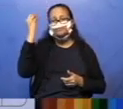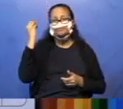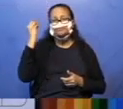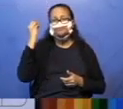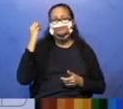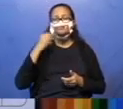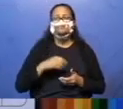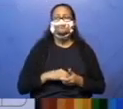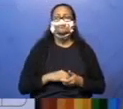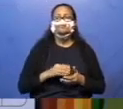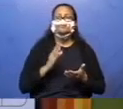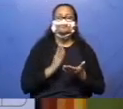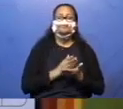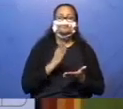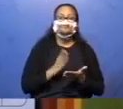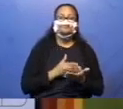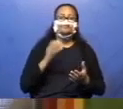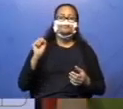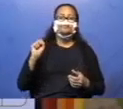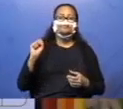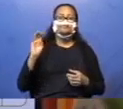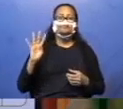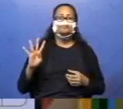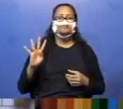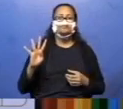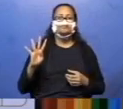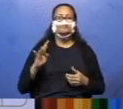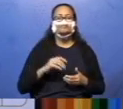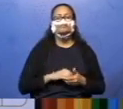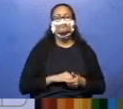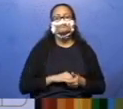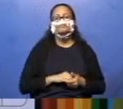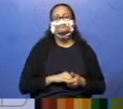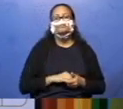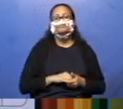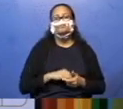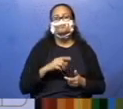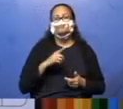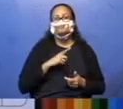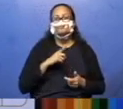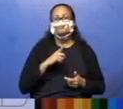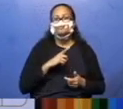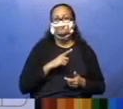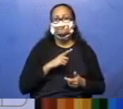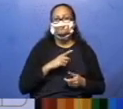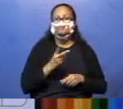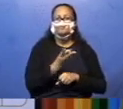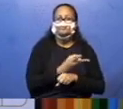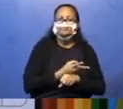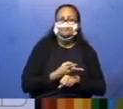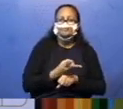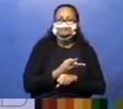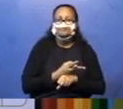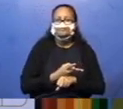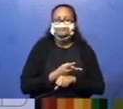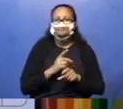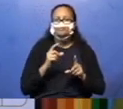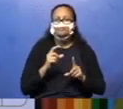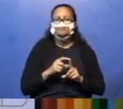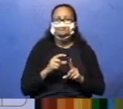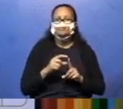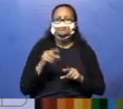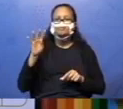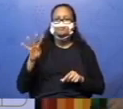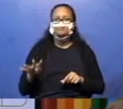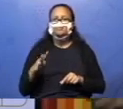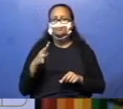E aqui na página 84, é um caça-palavras, só que aqui é um caça-palavra